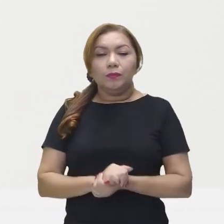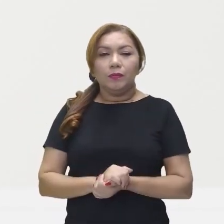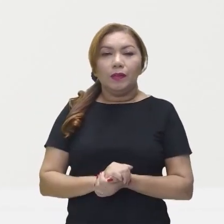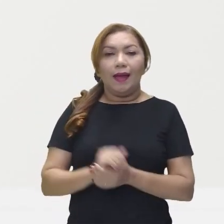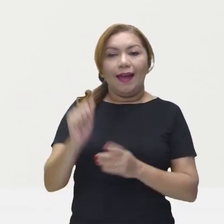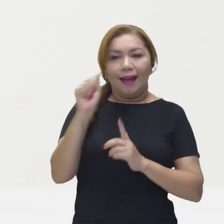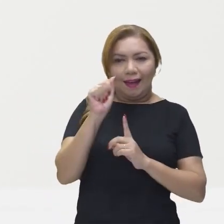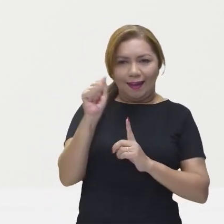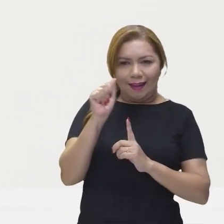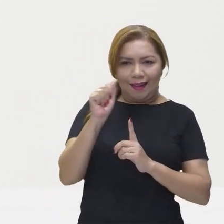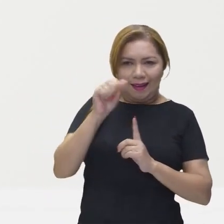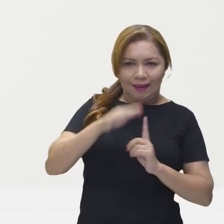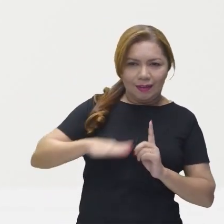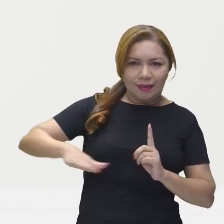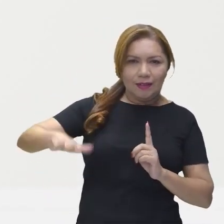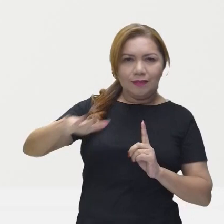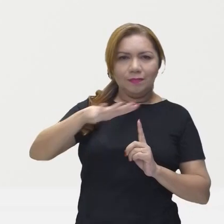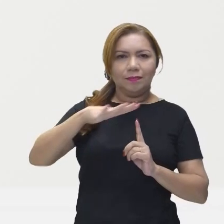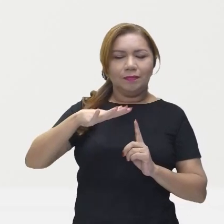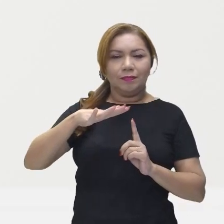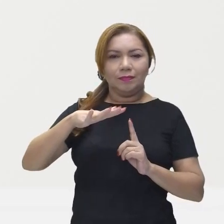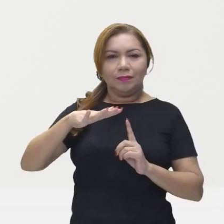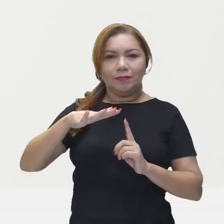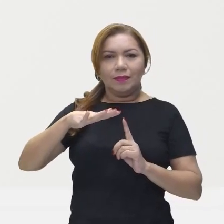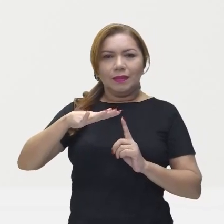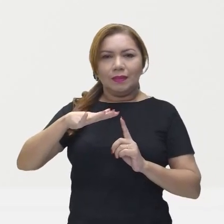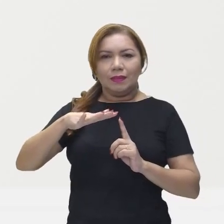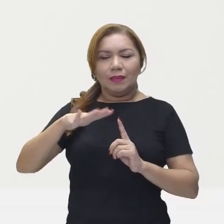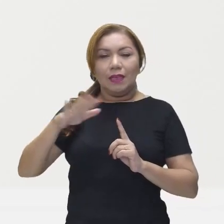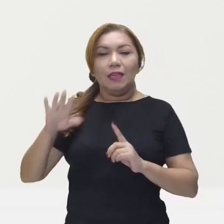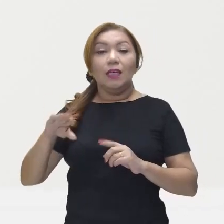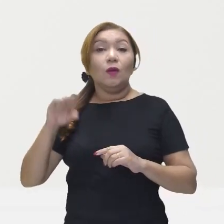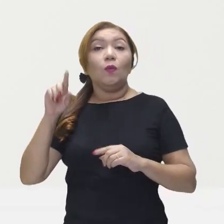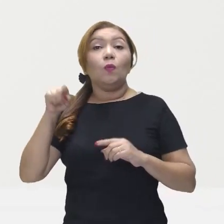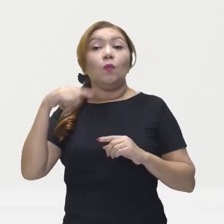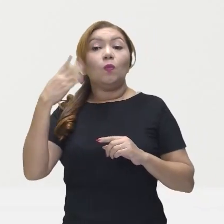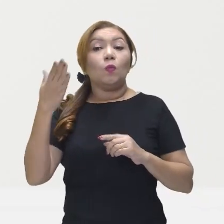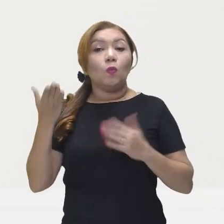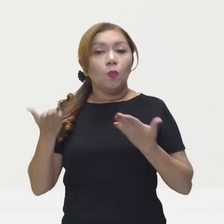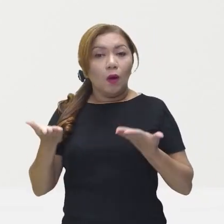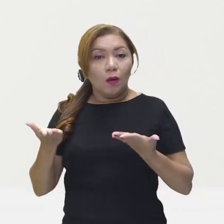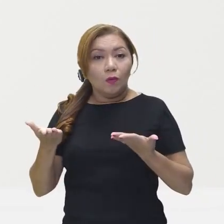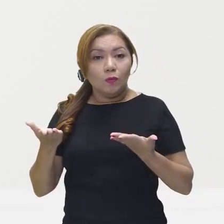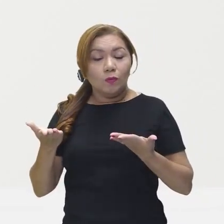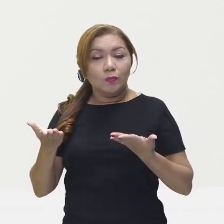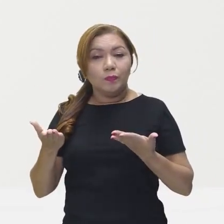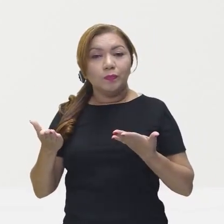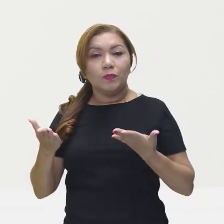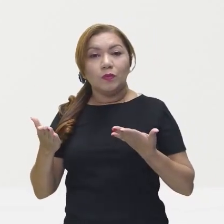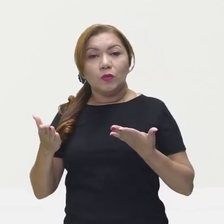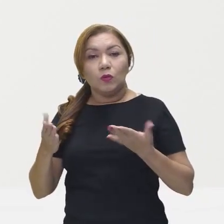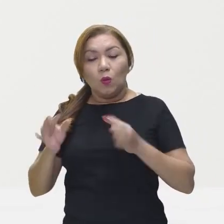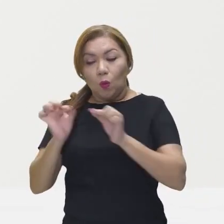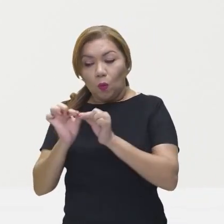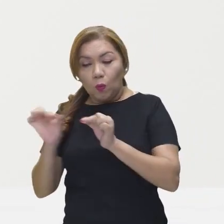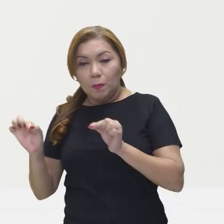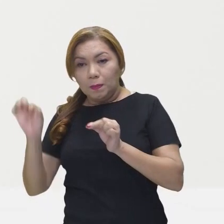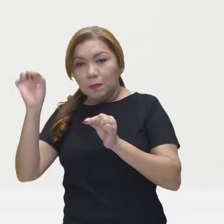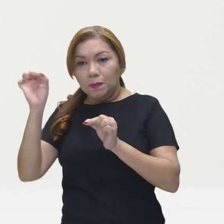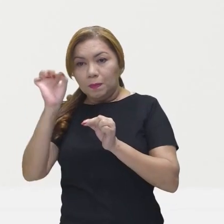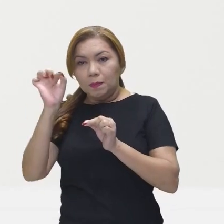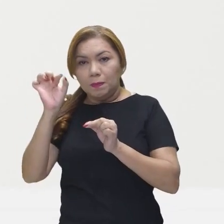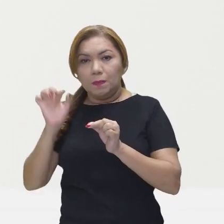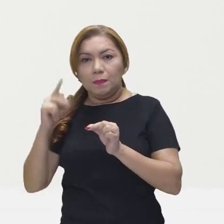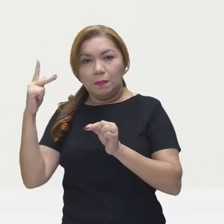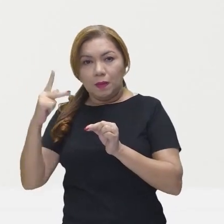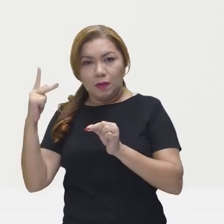área da superfície desse terreno e seu perímetro, respectivamente. Beleza? Então, nós